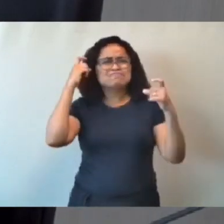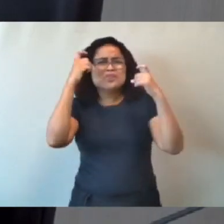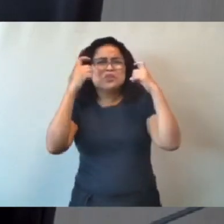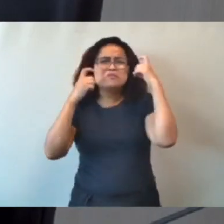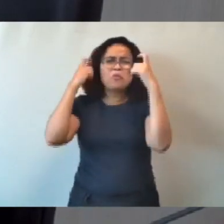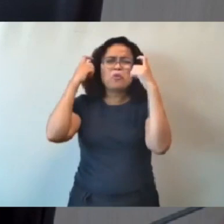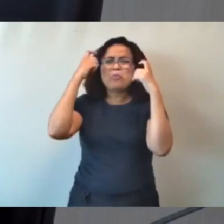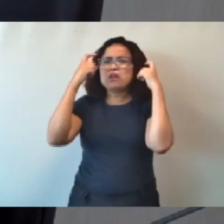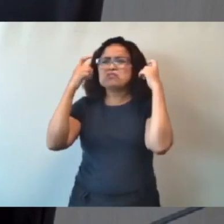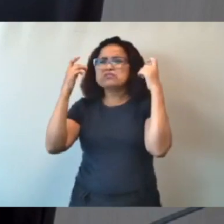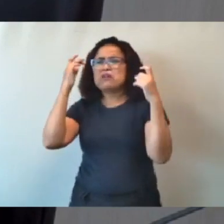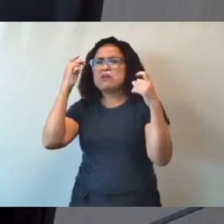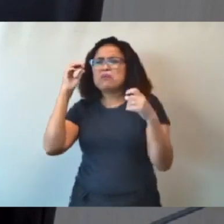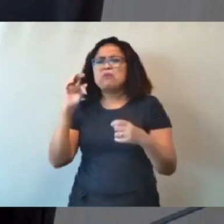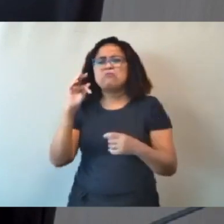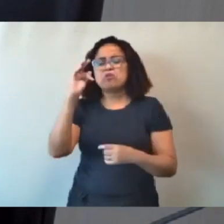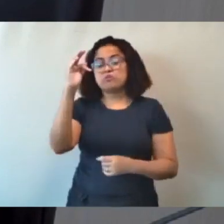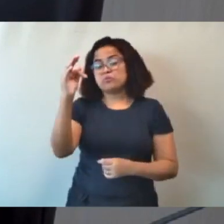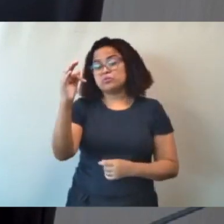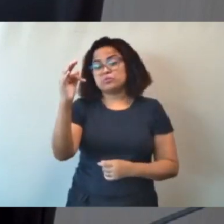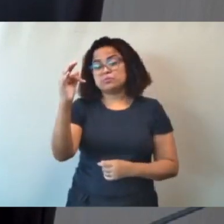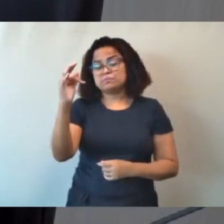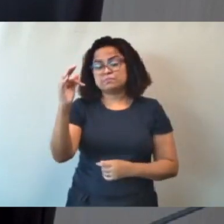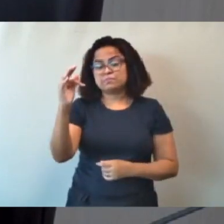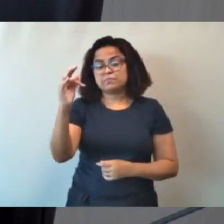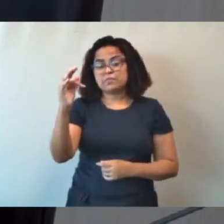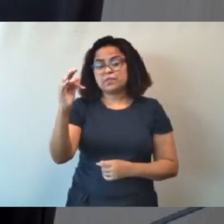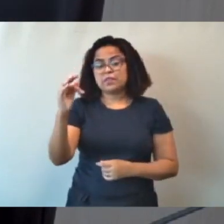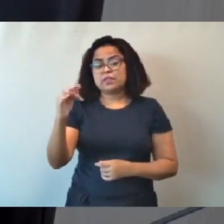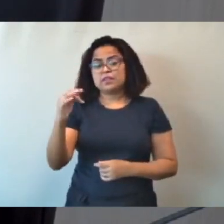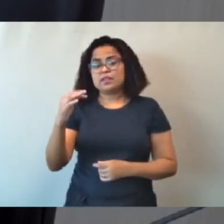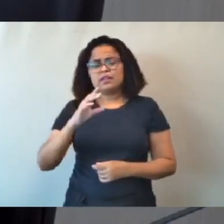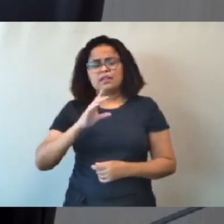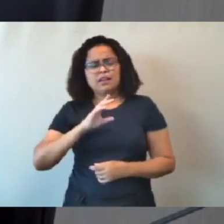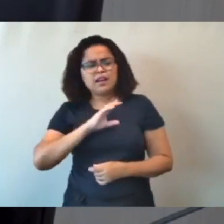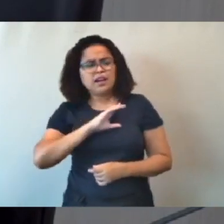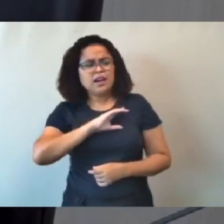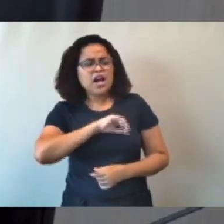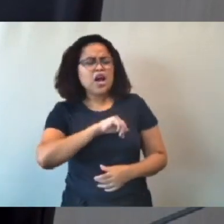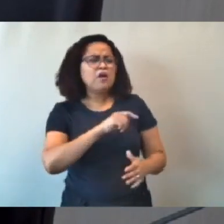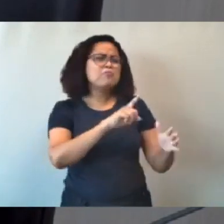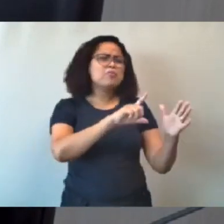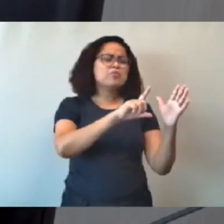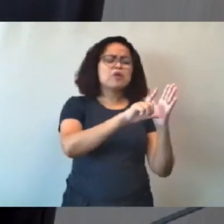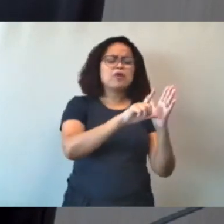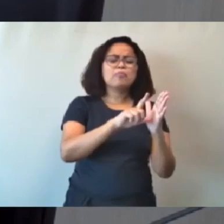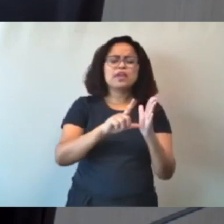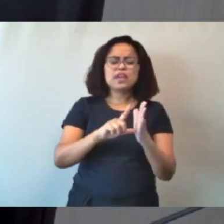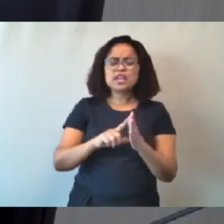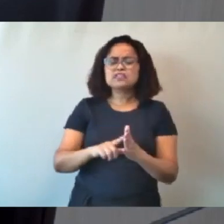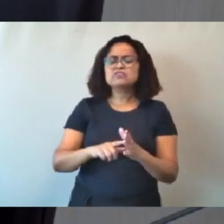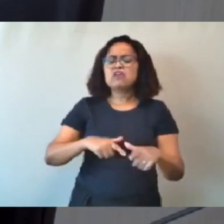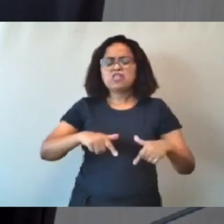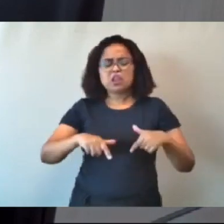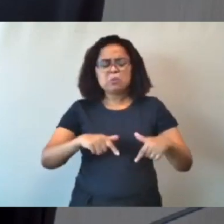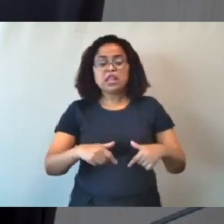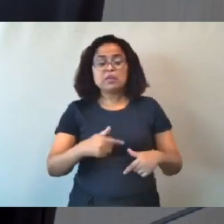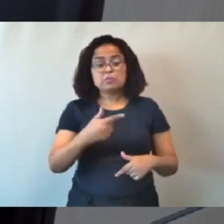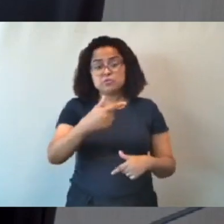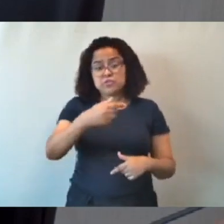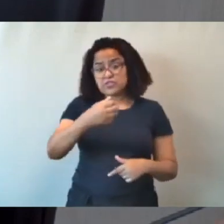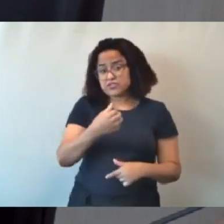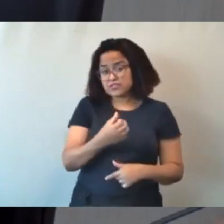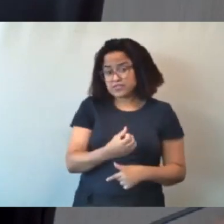Eu amo comércio, mexi com comércio há 26 anos e sei como é que é. O comércio, você vende hoje para comprar amanhã. A